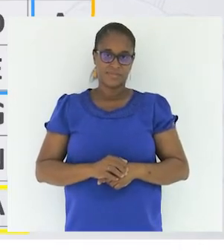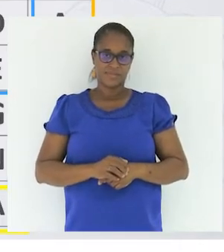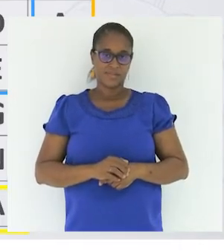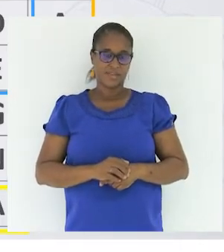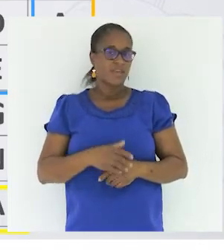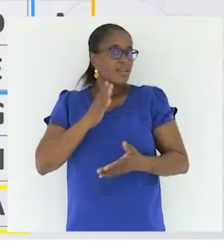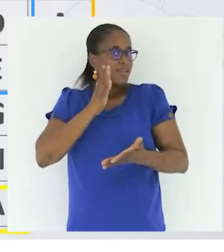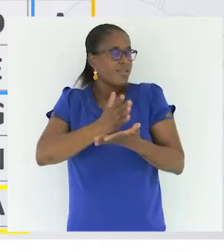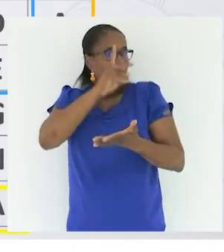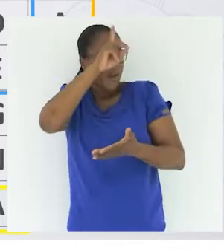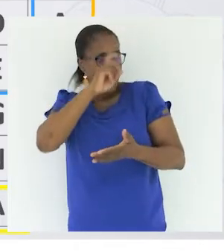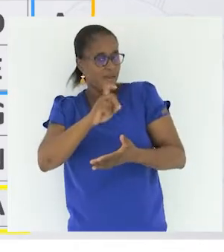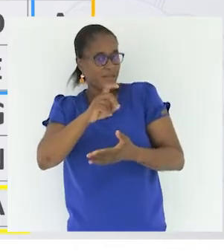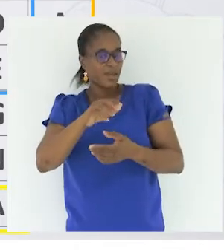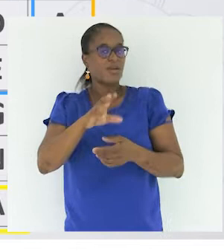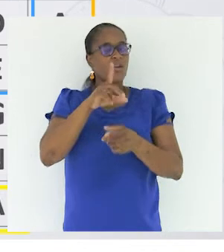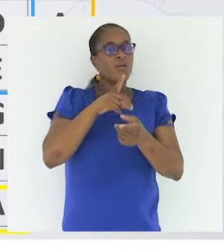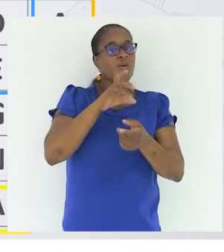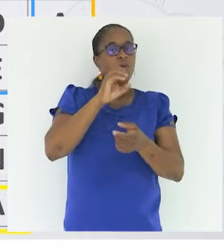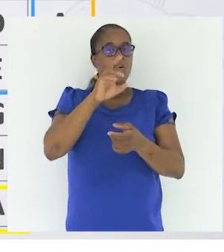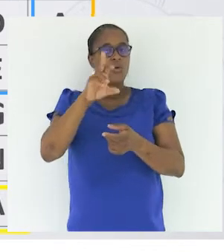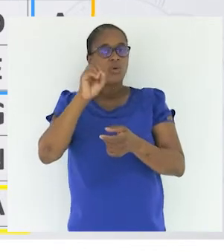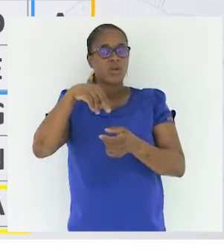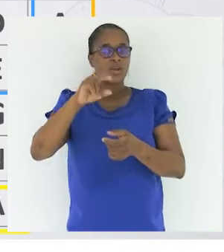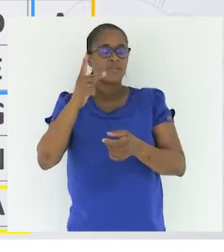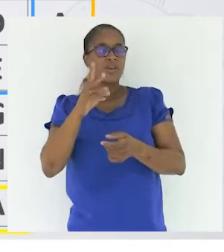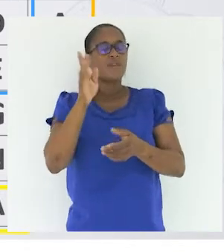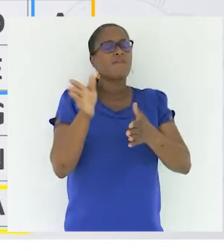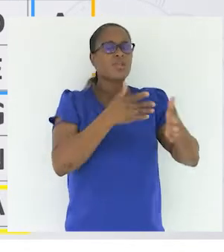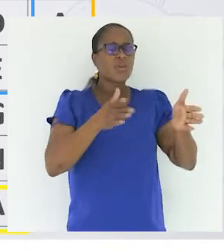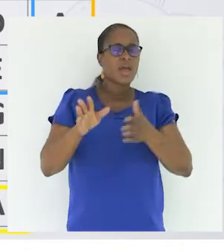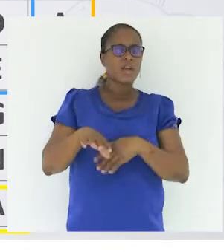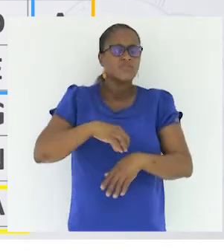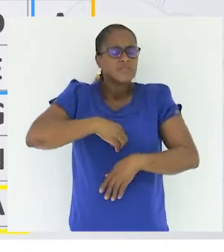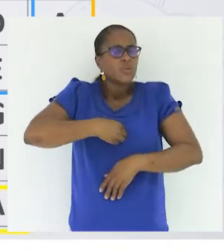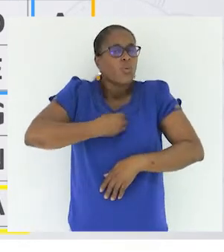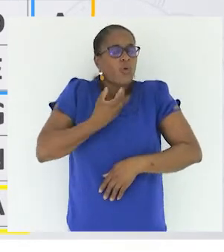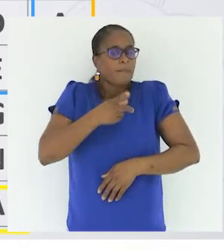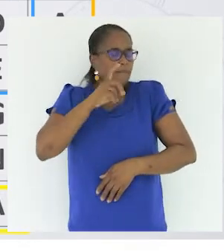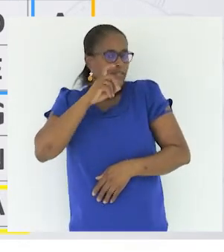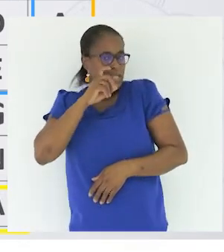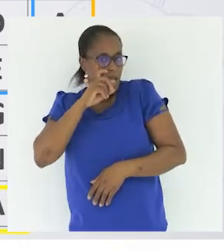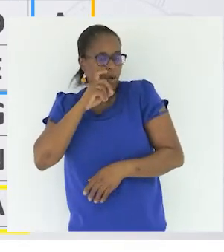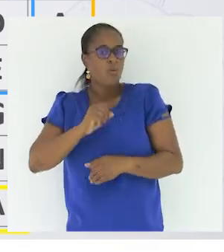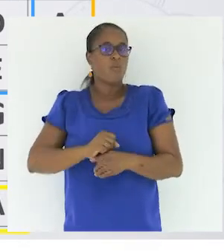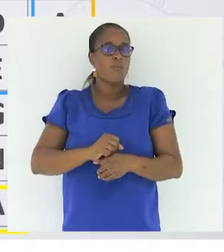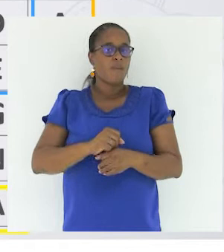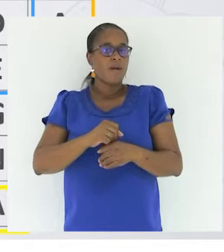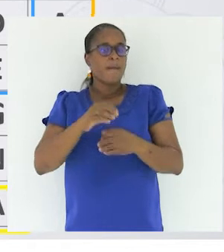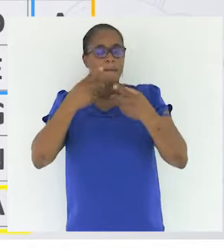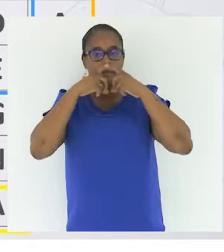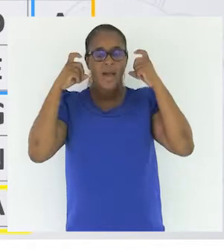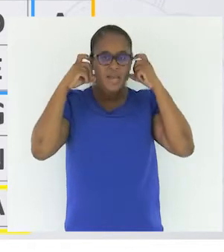Apenas para relembrar: coronavírus, ventilados, sintomas, prevenção,